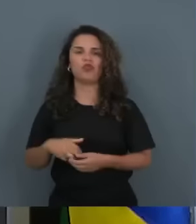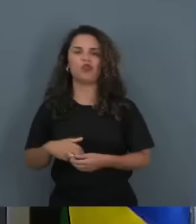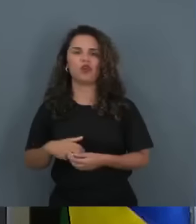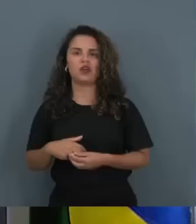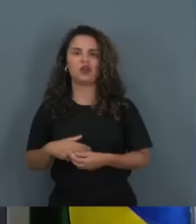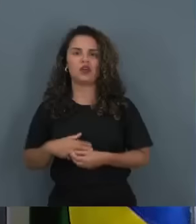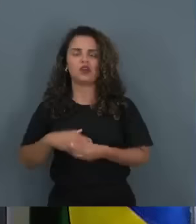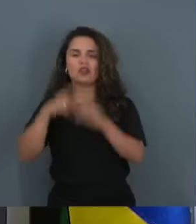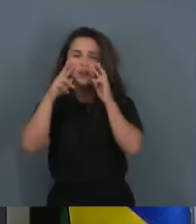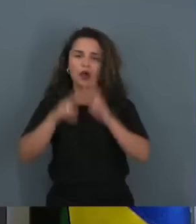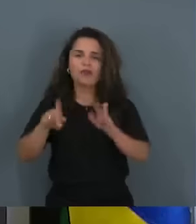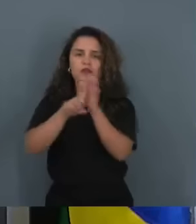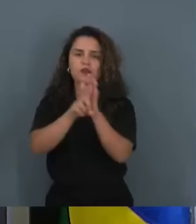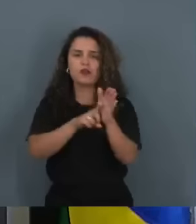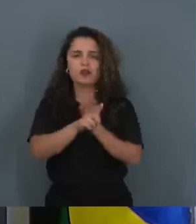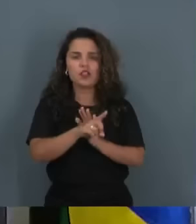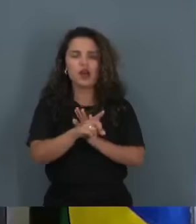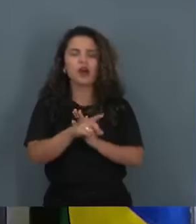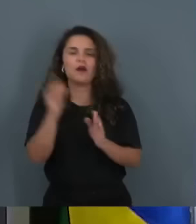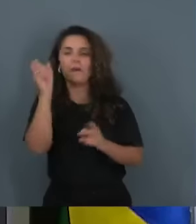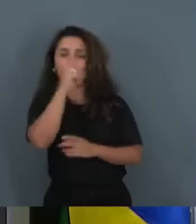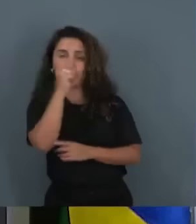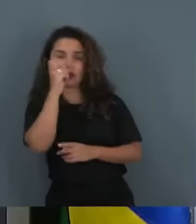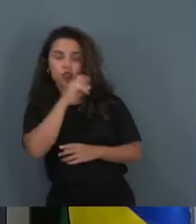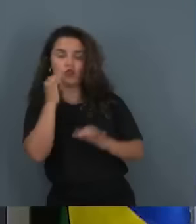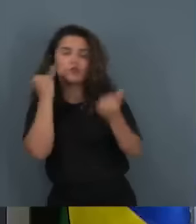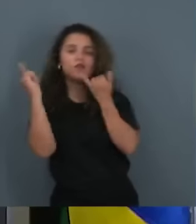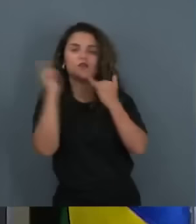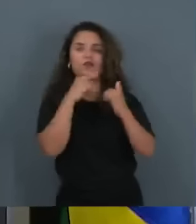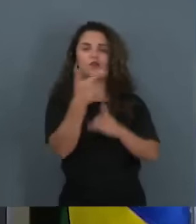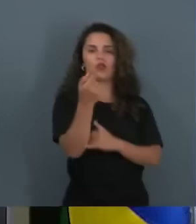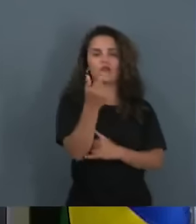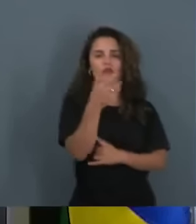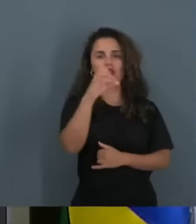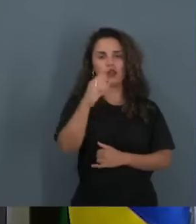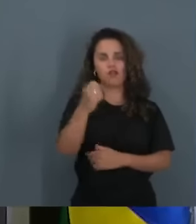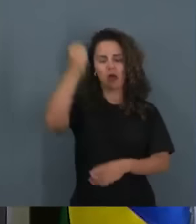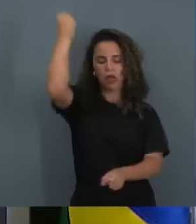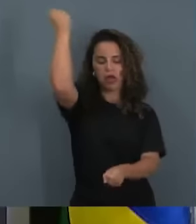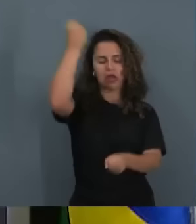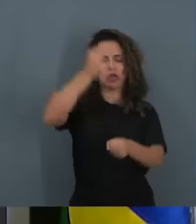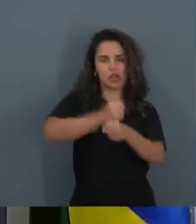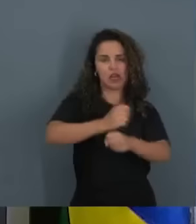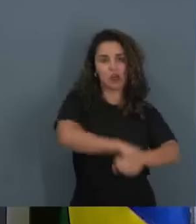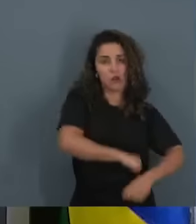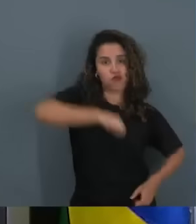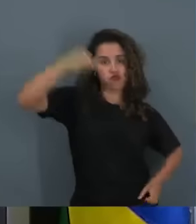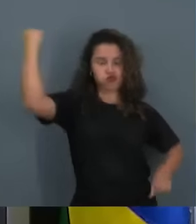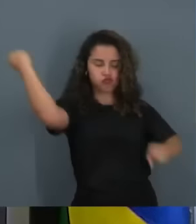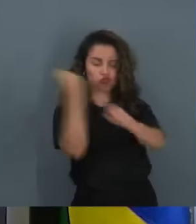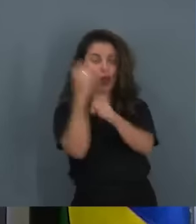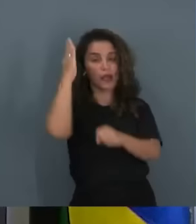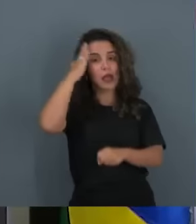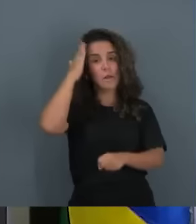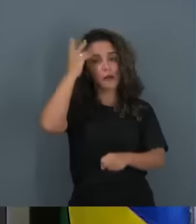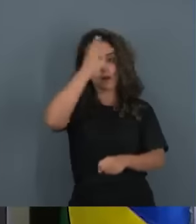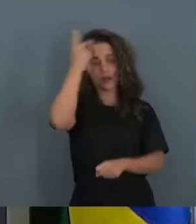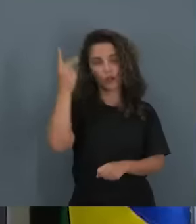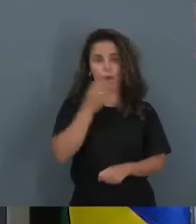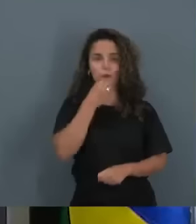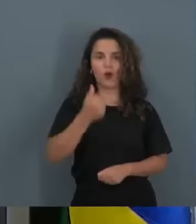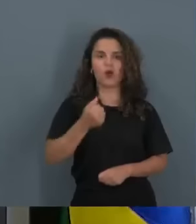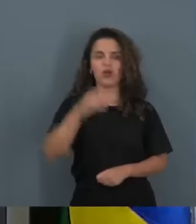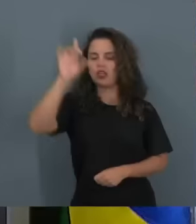esse inquérito das fake news desde 2019, numa espada na cabeça do povo de bem. Quem é de direita e